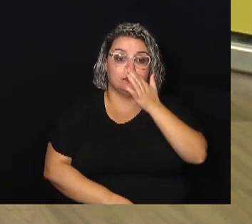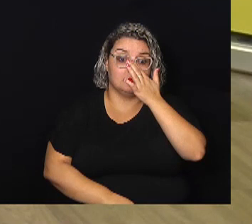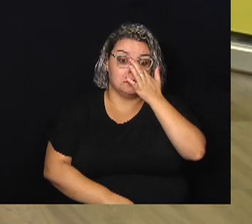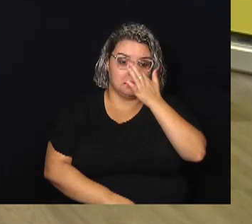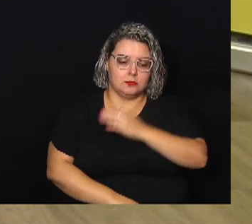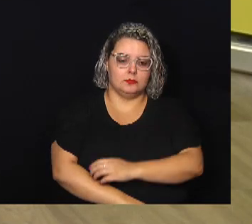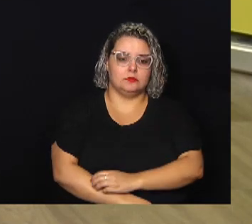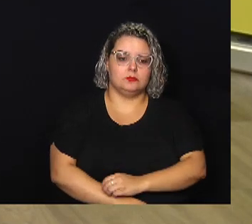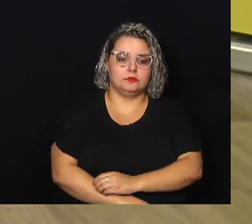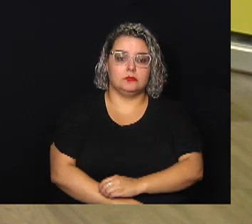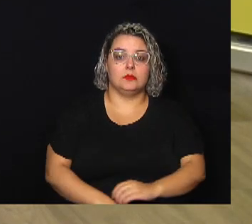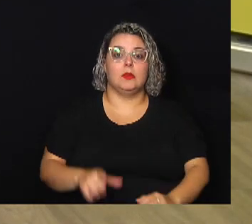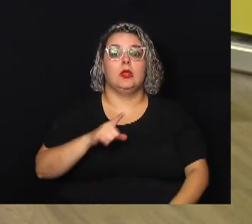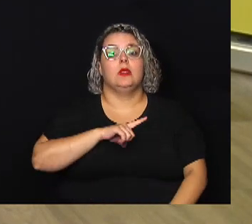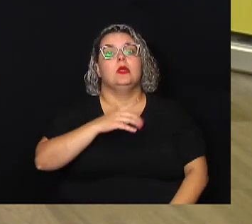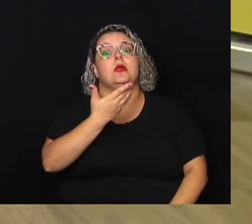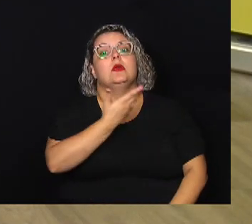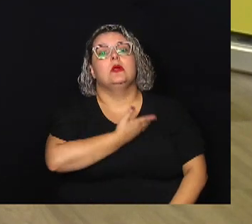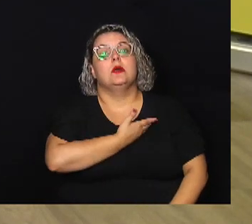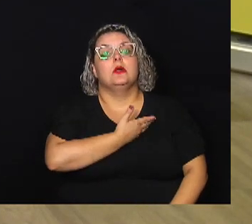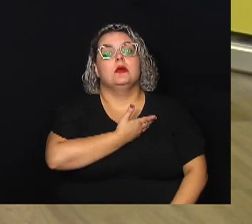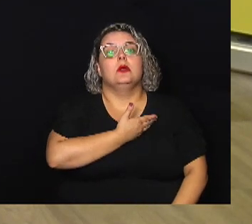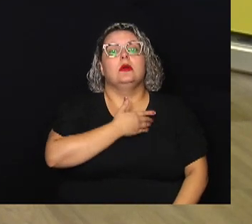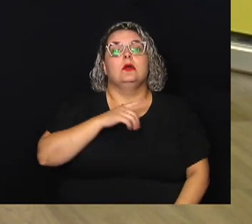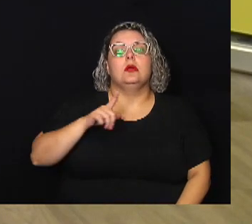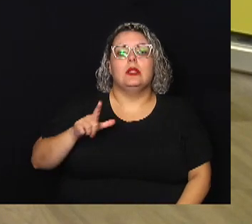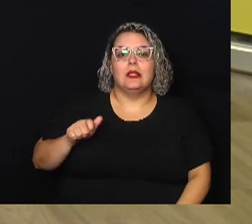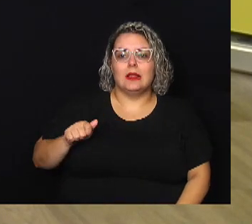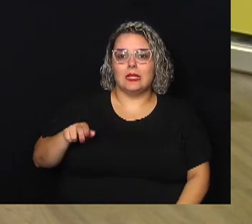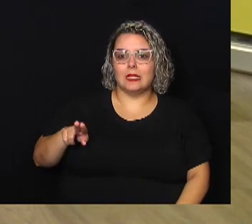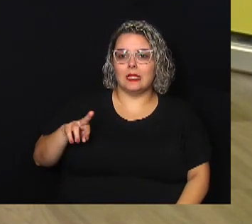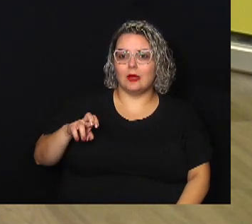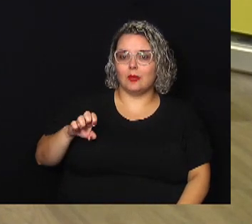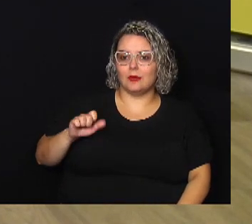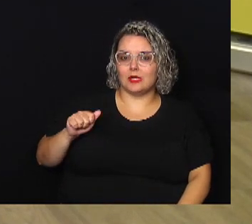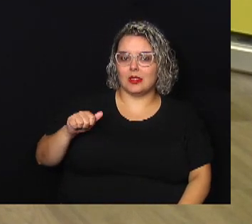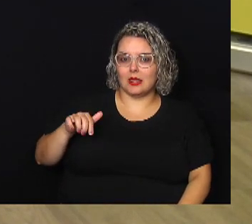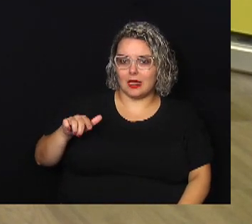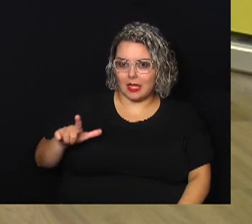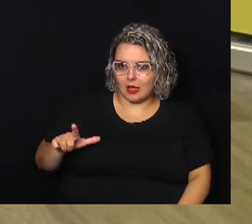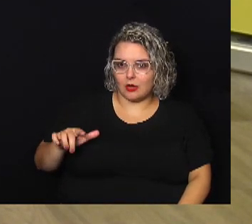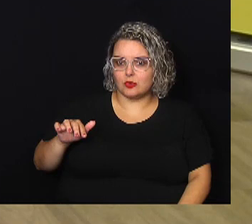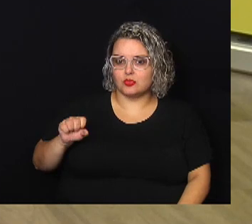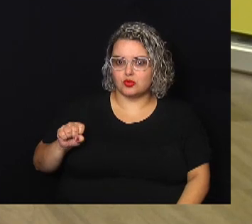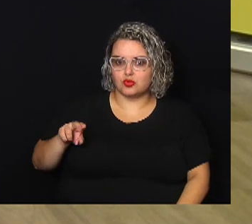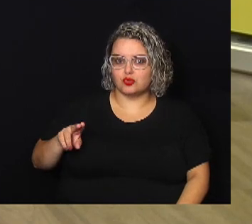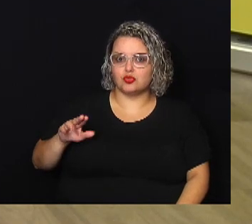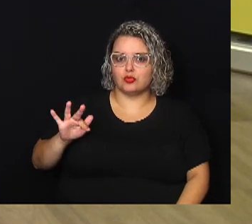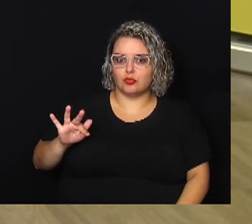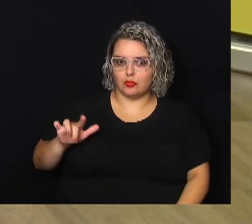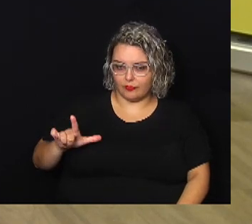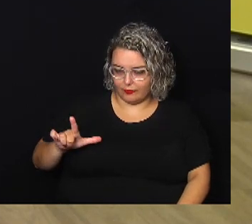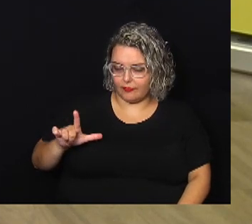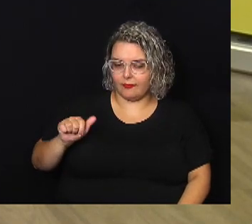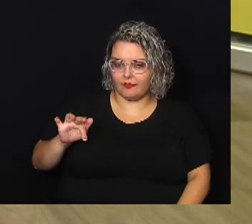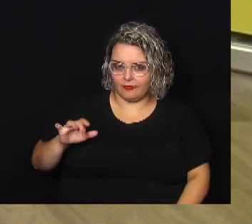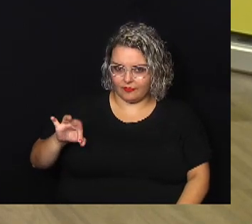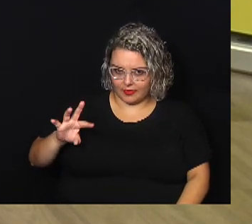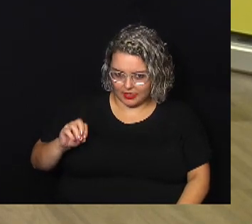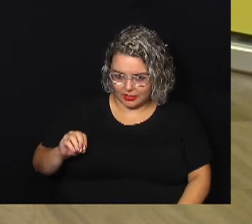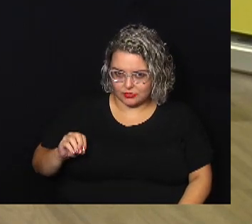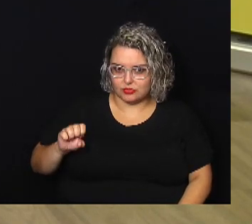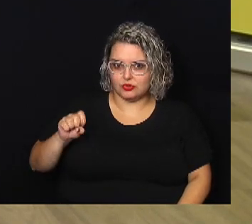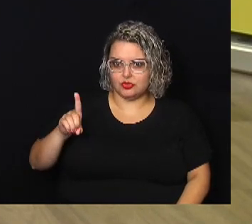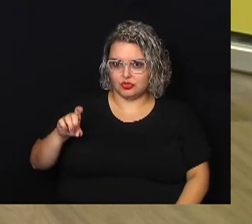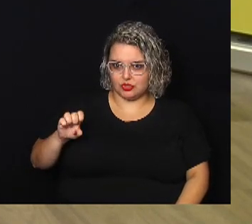um amigo que disse que laureal sulfato de sódio, presente em cosméticos e produtos de